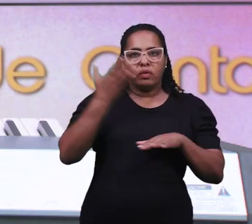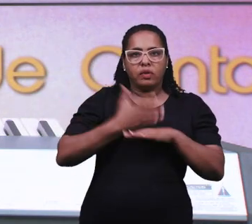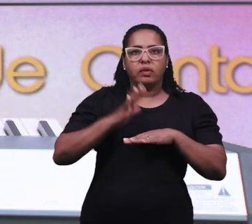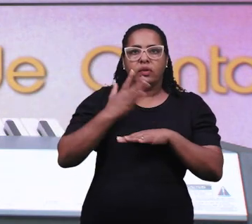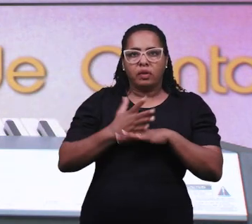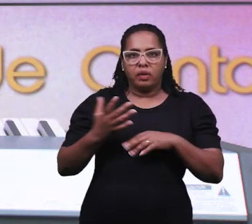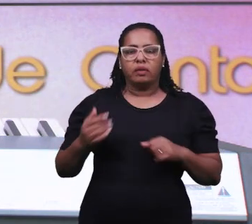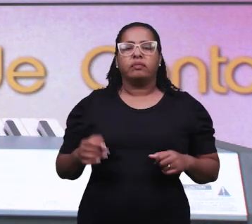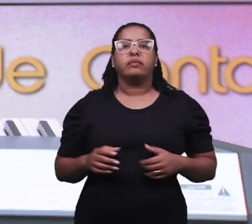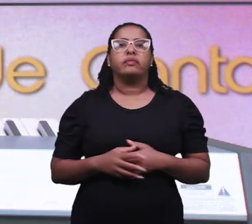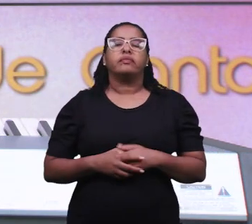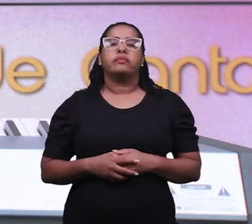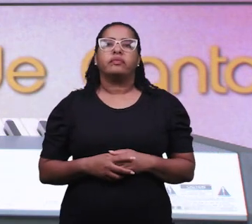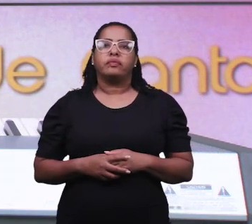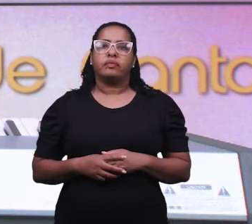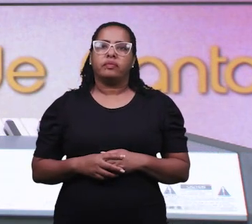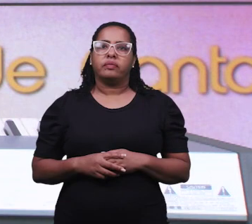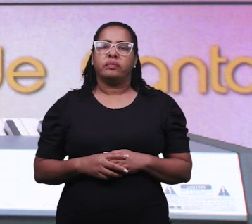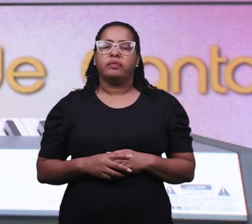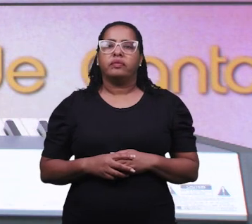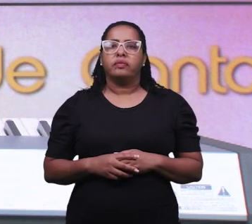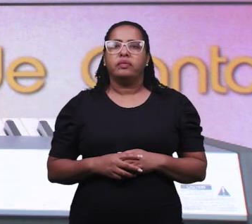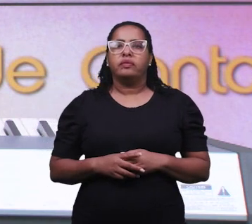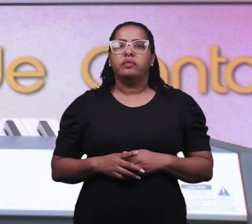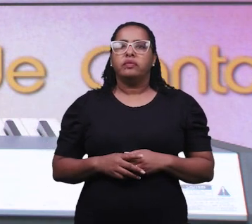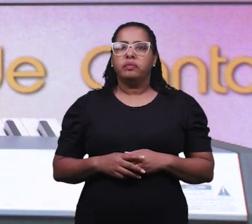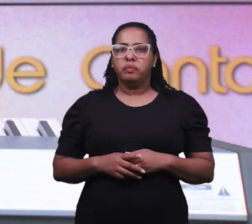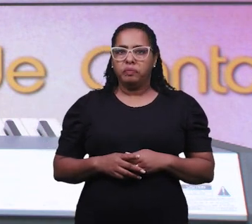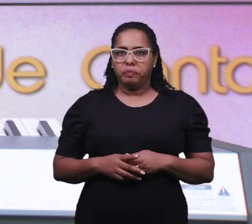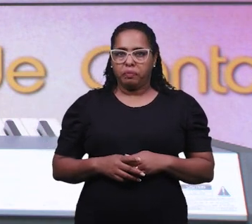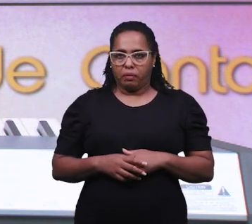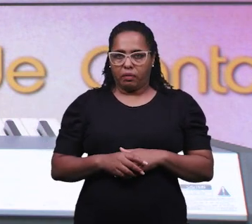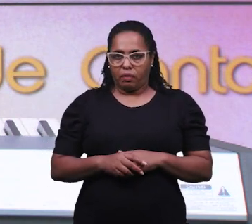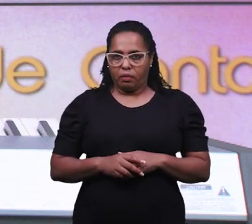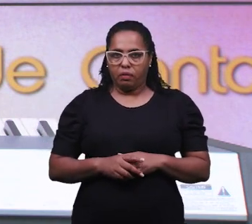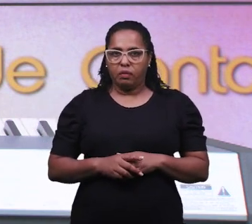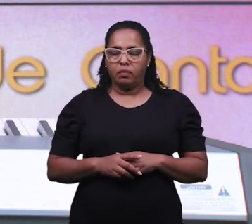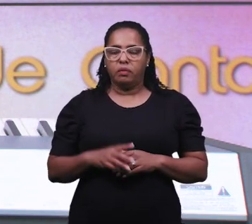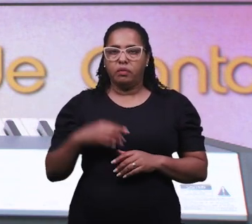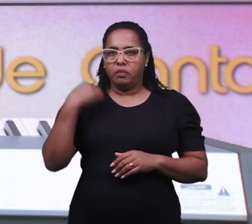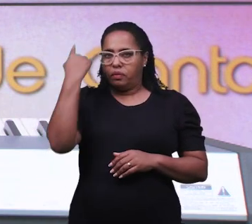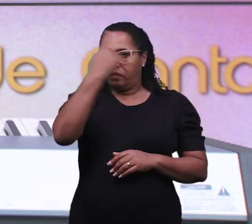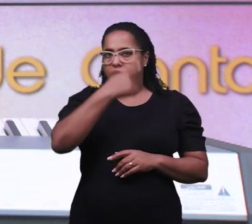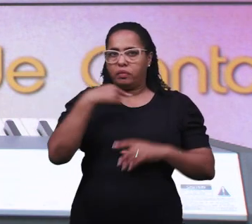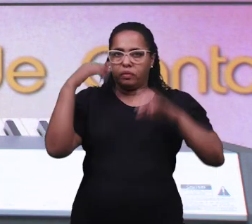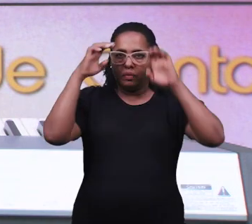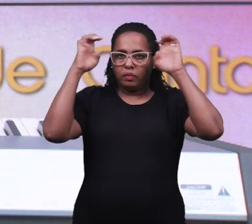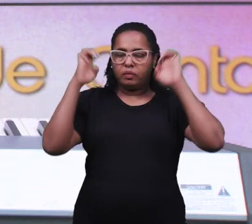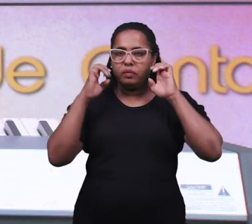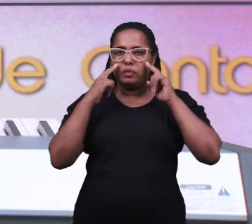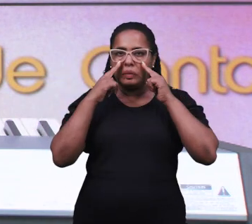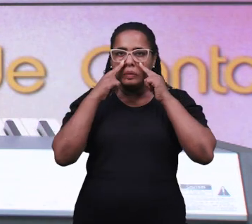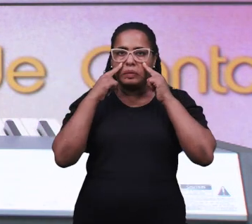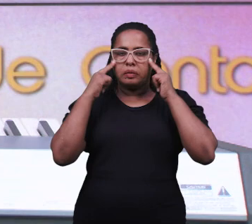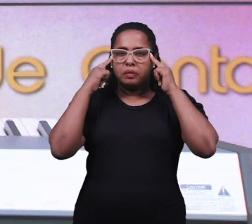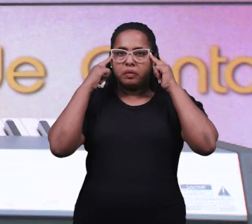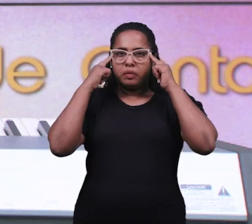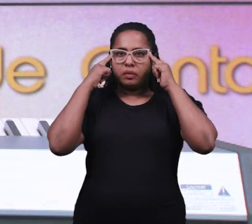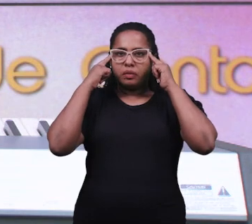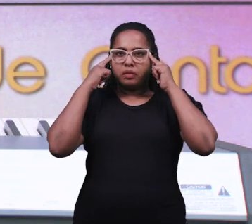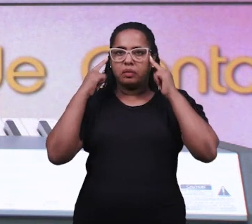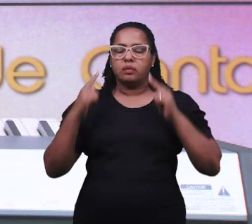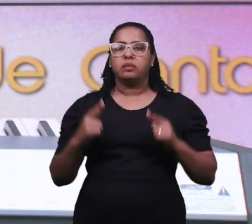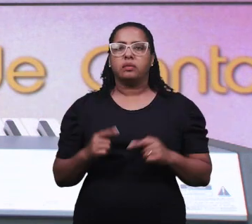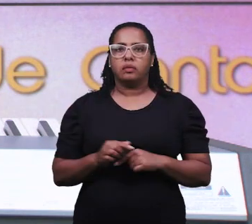ok? Vamos à estrutura do rosto. Nós vamos levantar essa estrutura